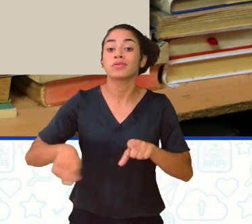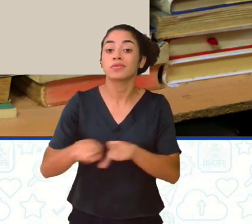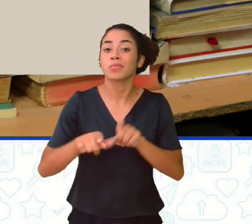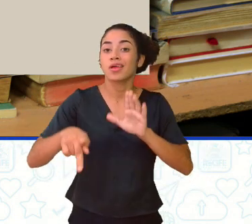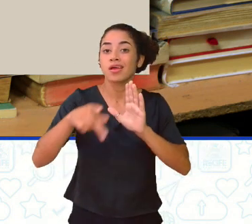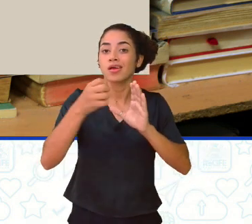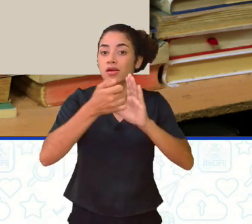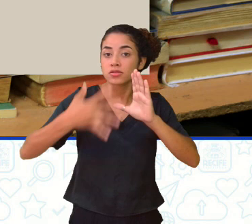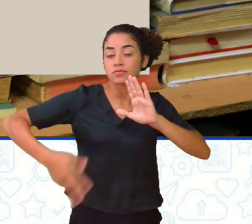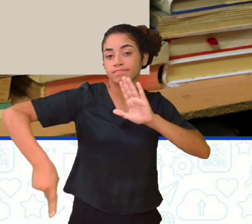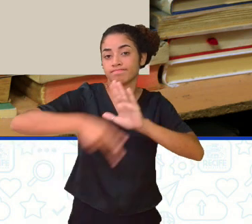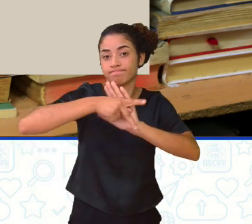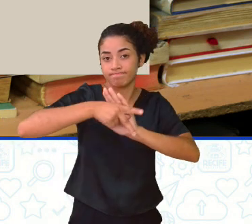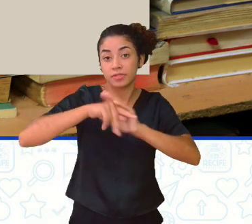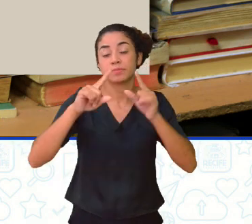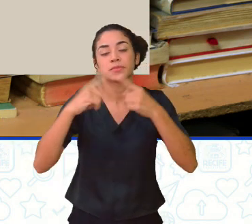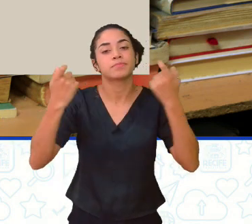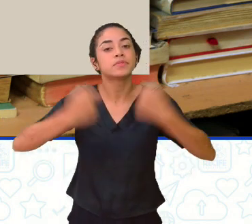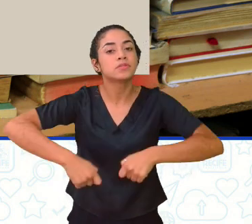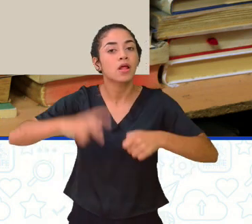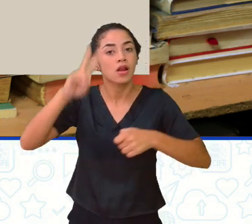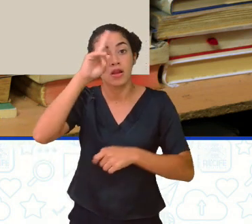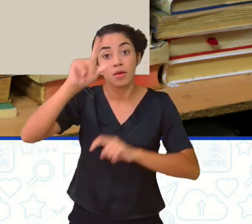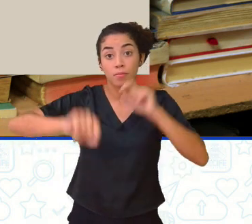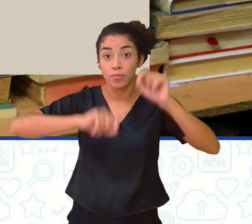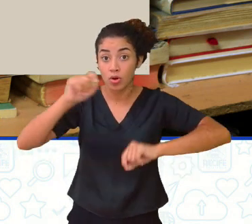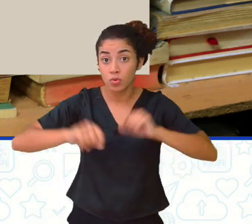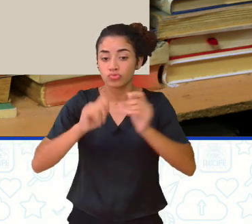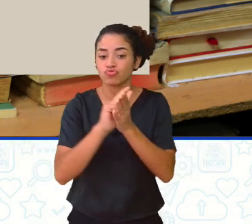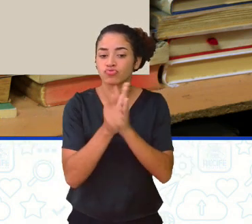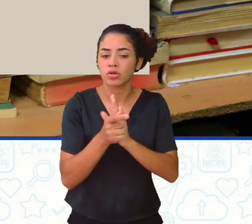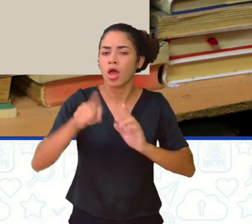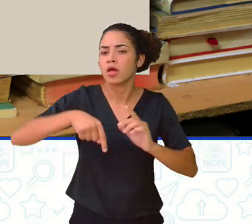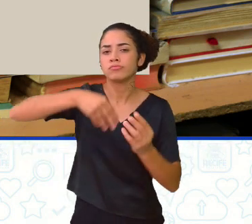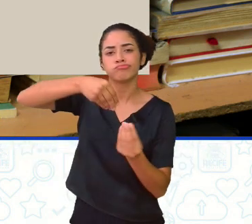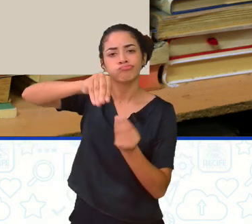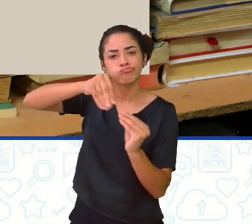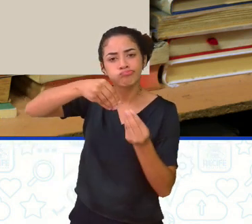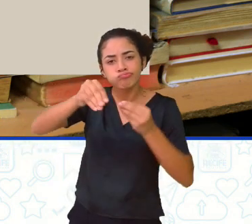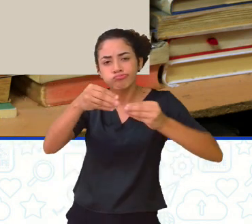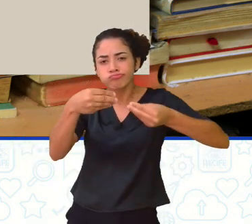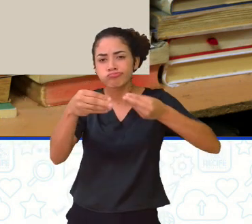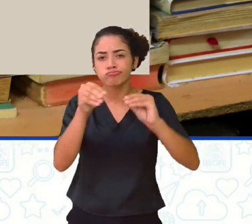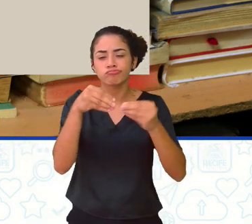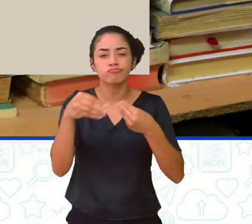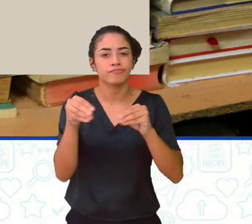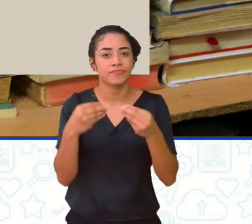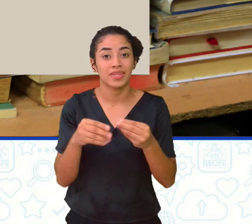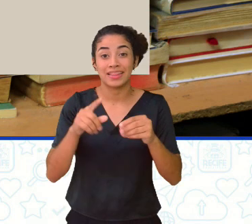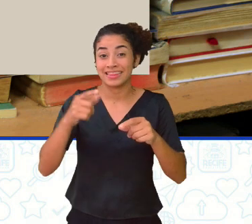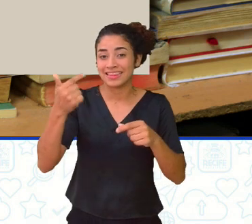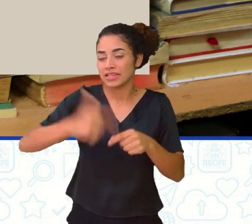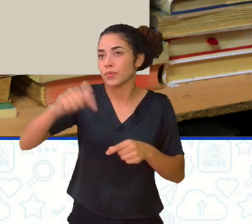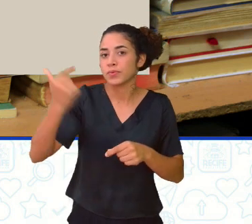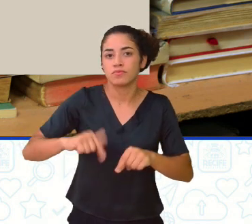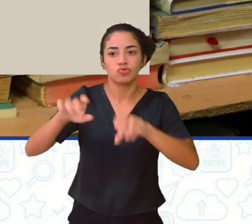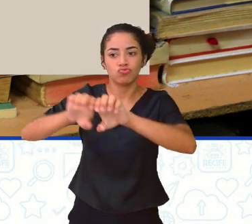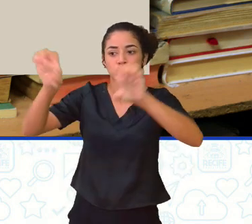próprias. No entanto, vale ressaltar que eles são flexíveis e não possuem uma estrutura